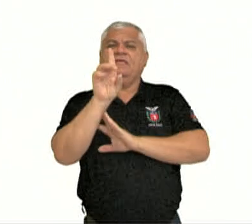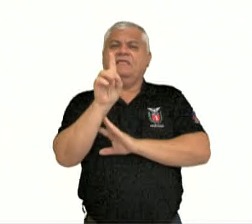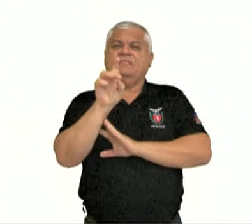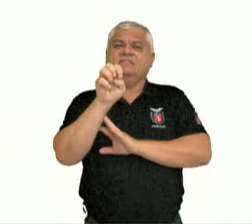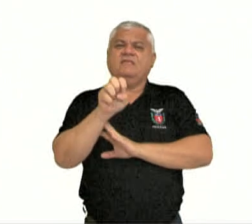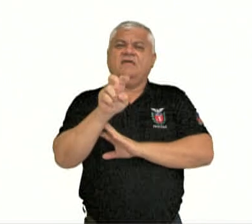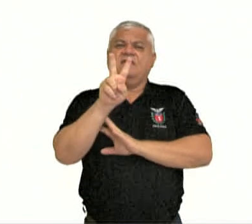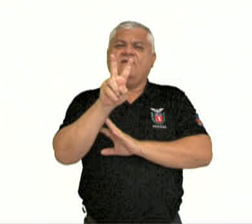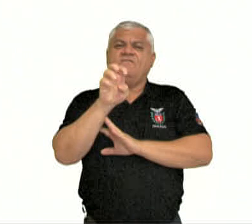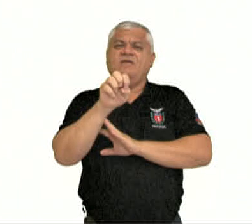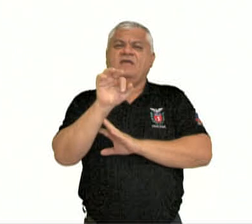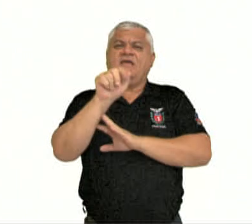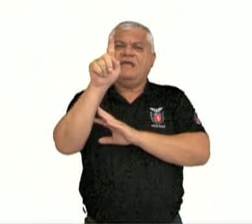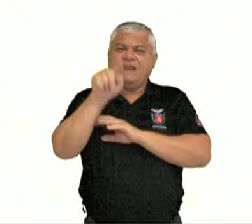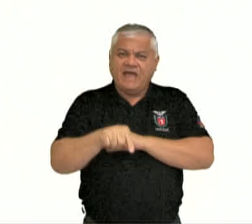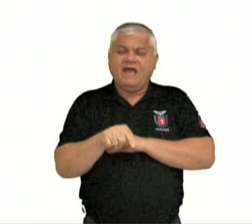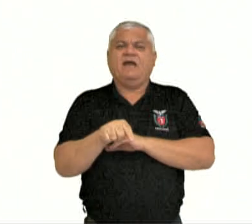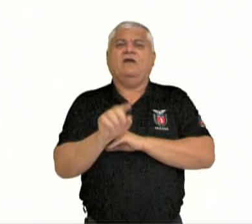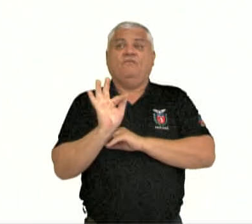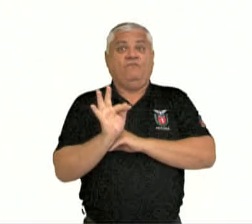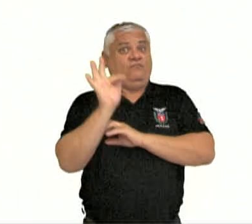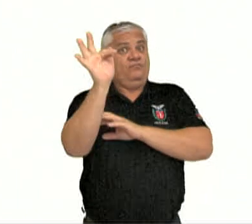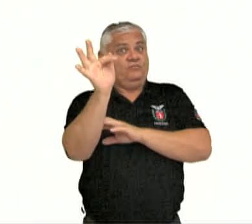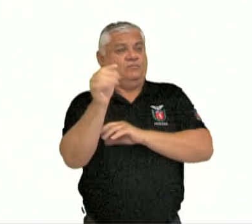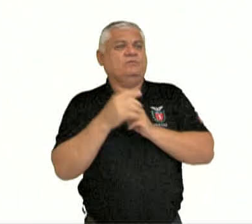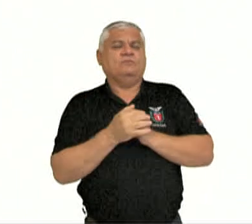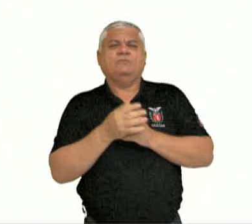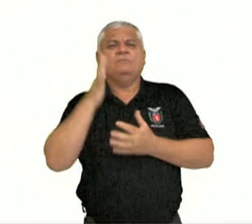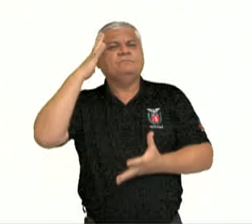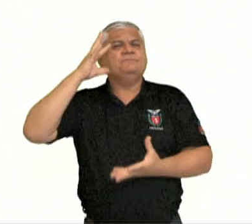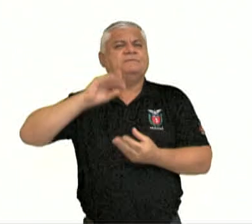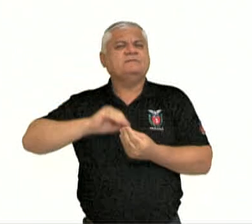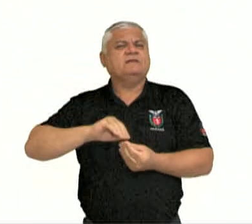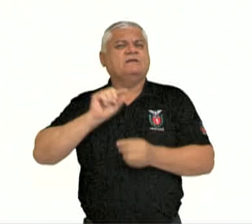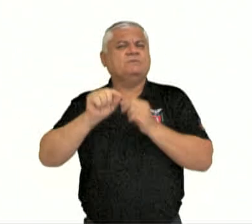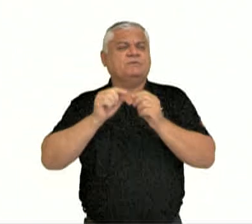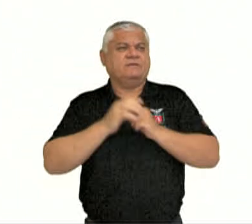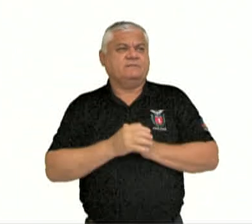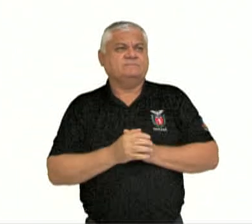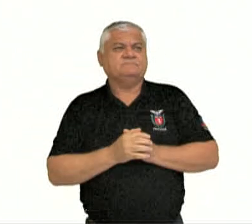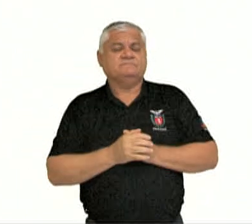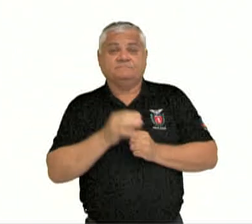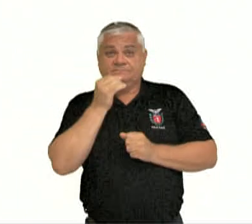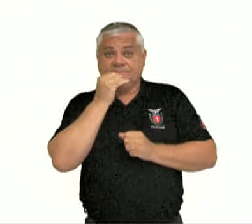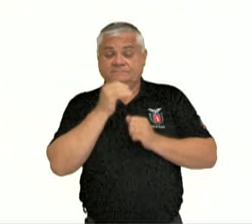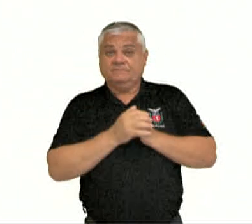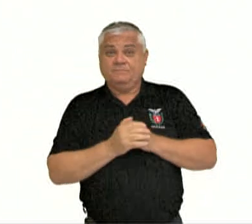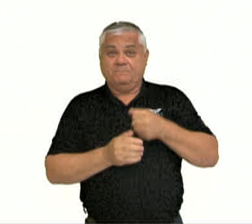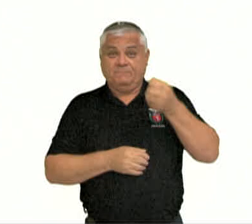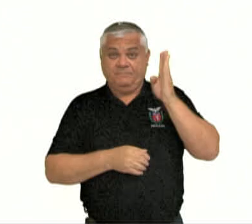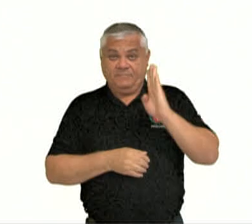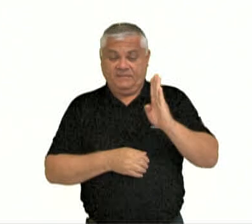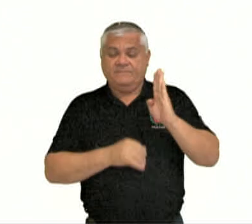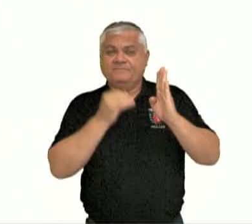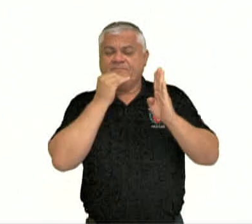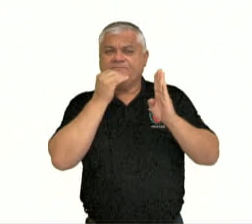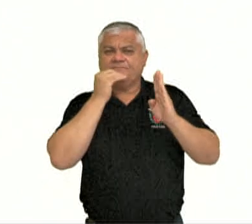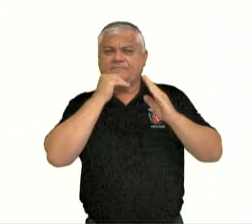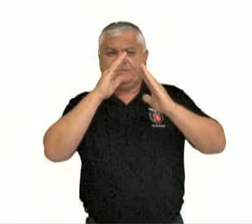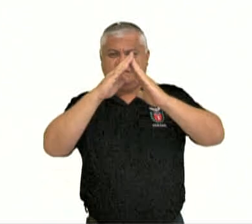é possível compreender a esse respeito? Releia. O isolamento social causado pela pandemia